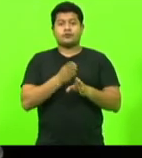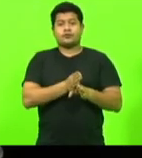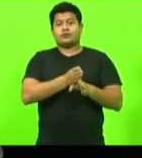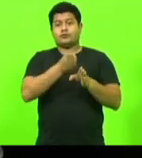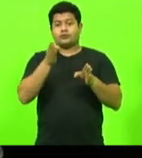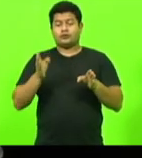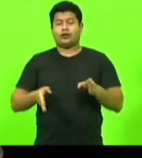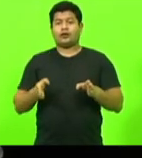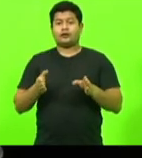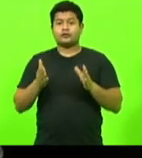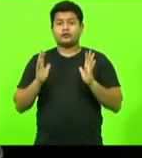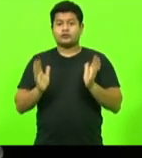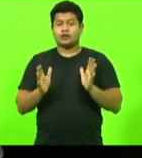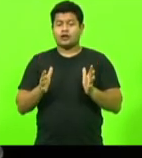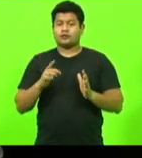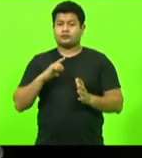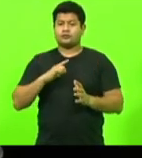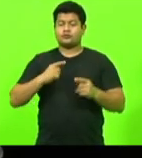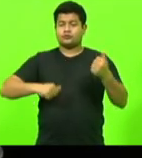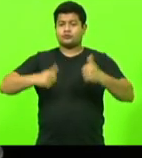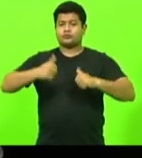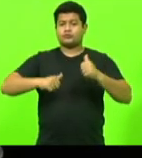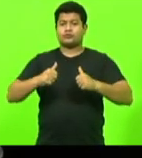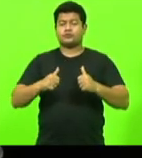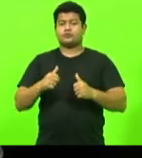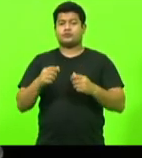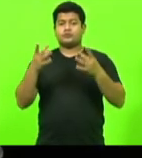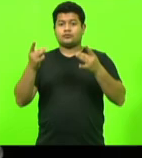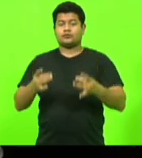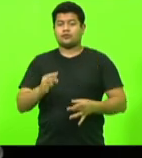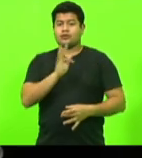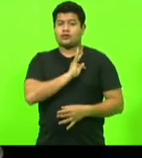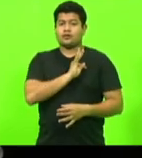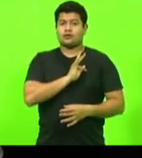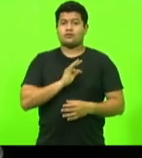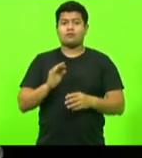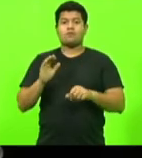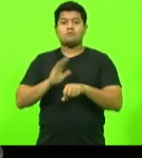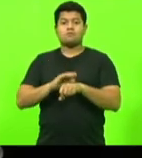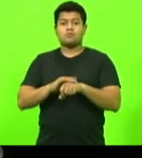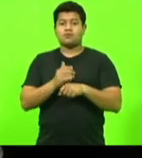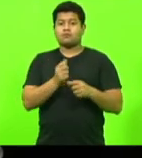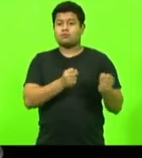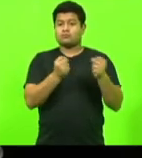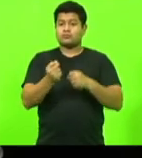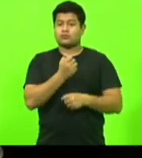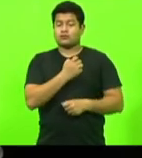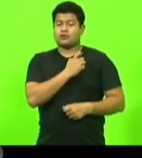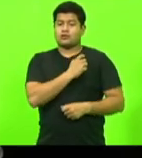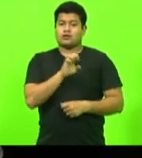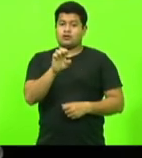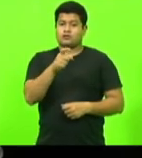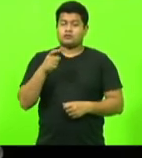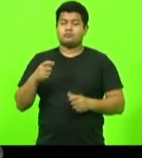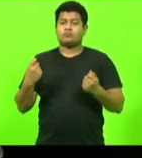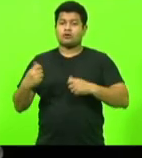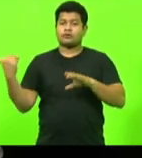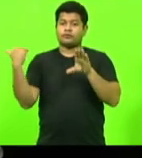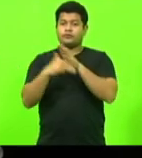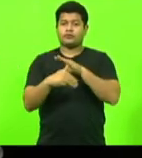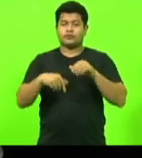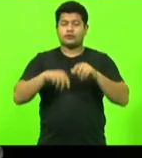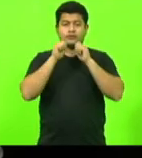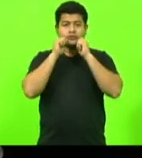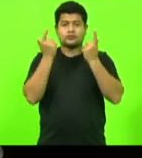os aspectos técnicos, o próprio Poder Executivo poderá enviar a matéria para essa Casa Legislativa,